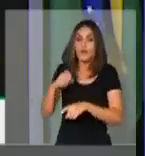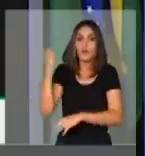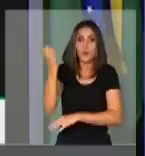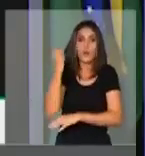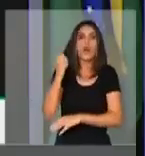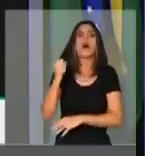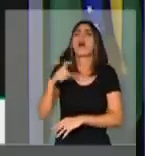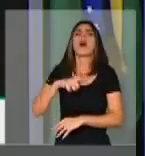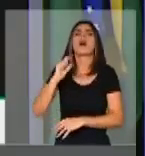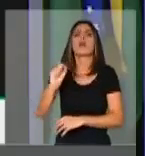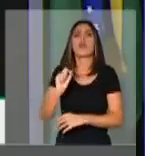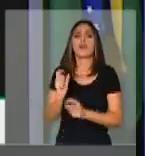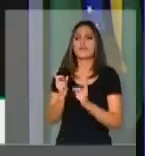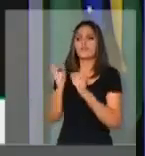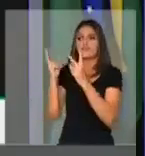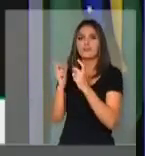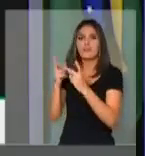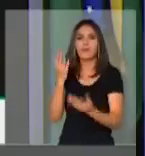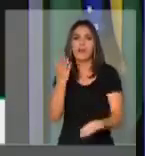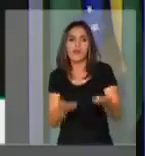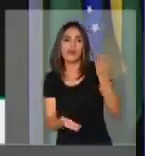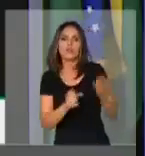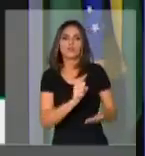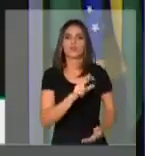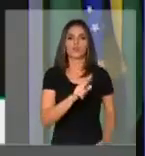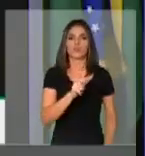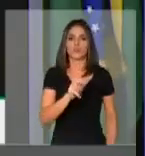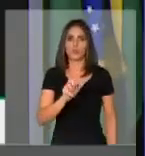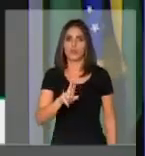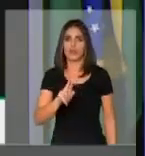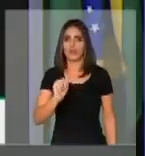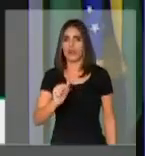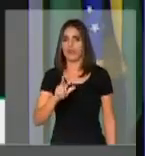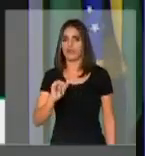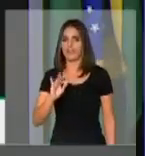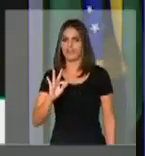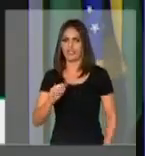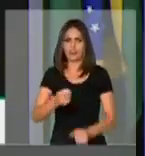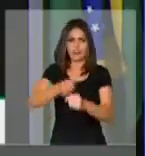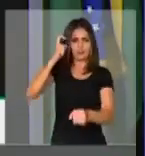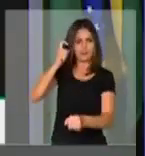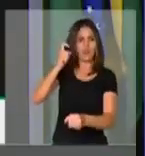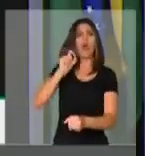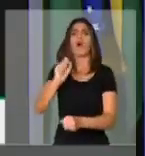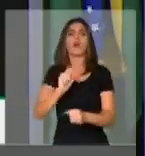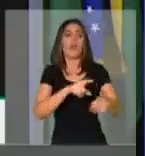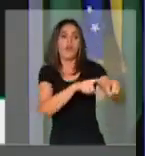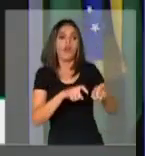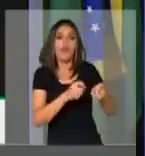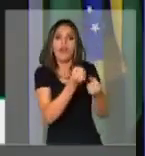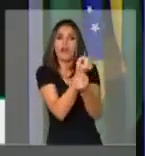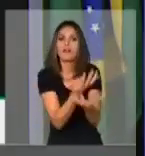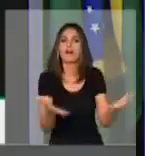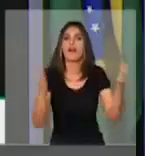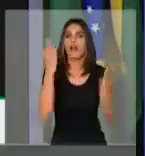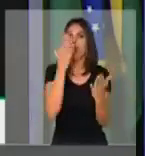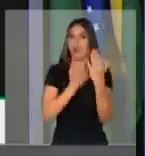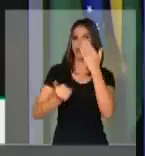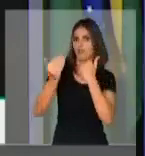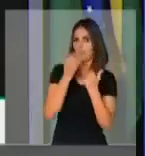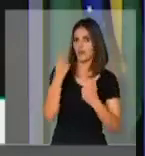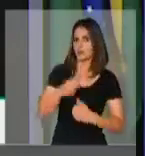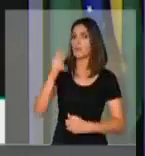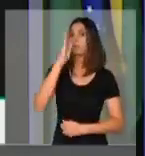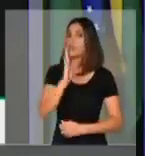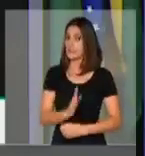as exportações para garantir o superávit da balança comercial. Mas são os agricultores familiares que põem os alimentos na mesa das famílias.